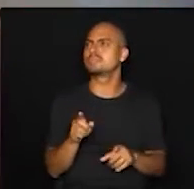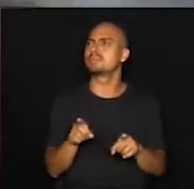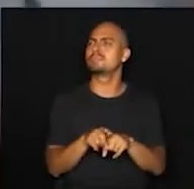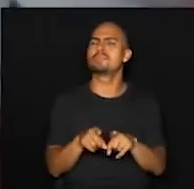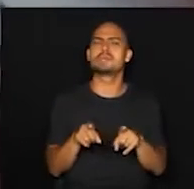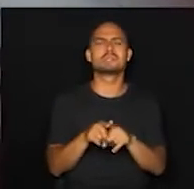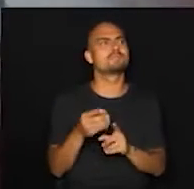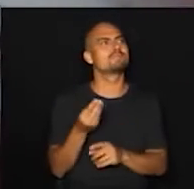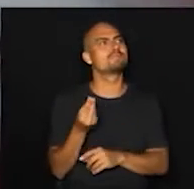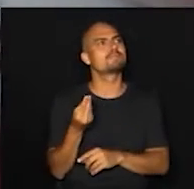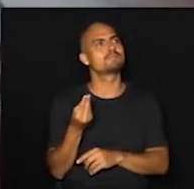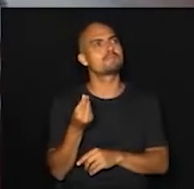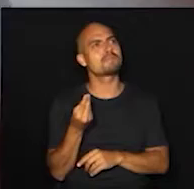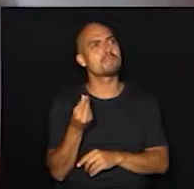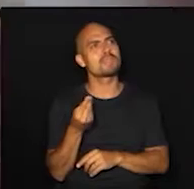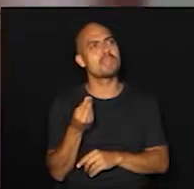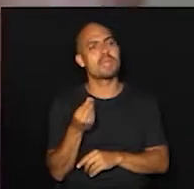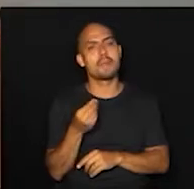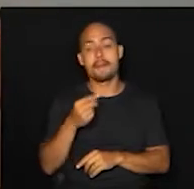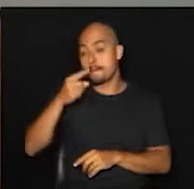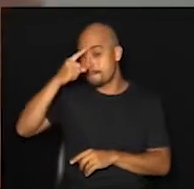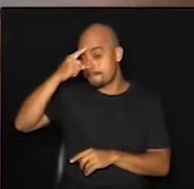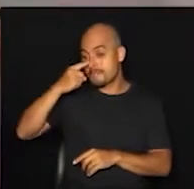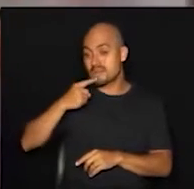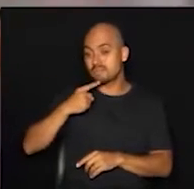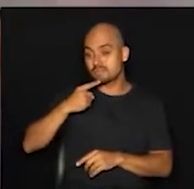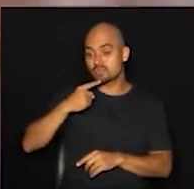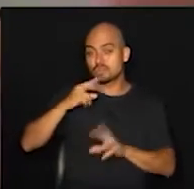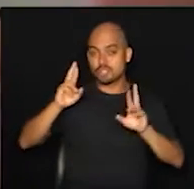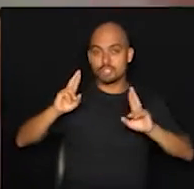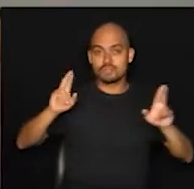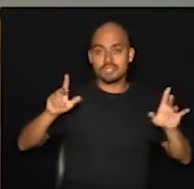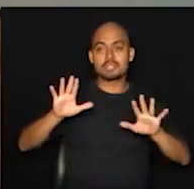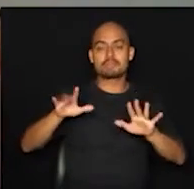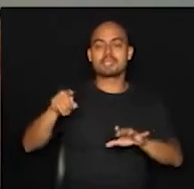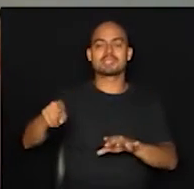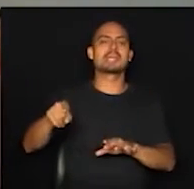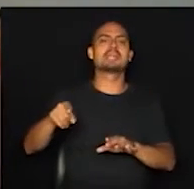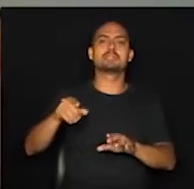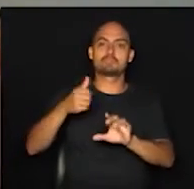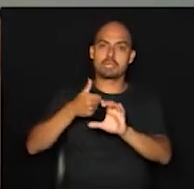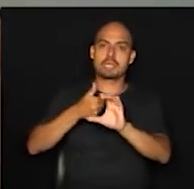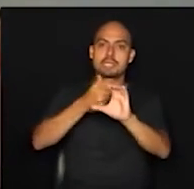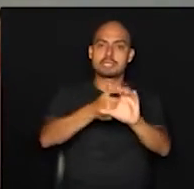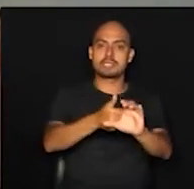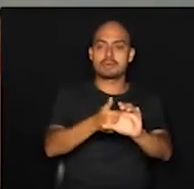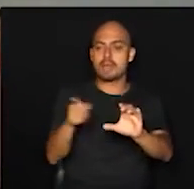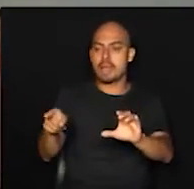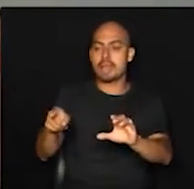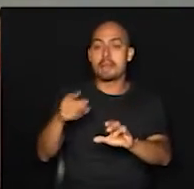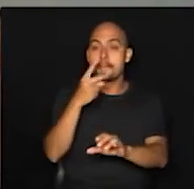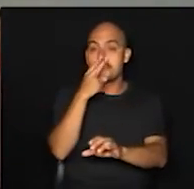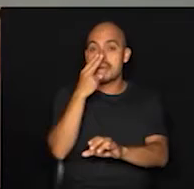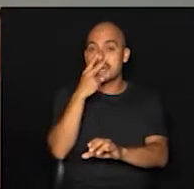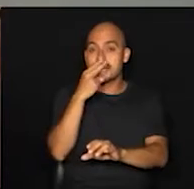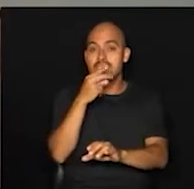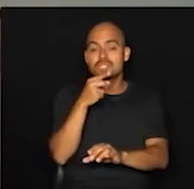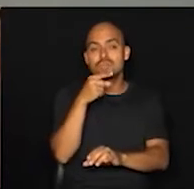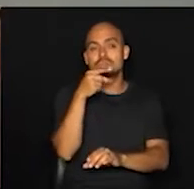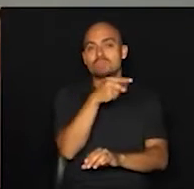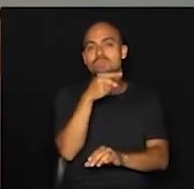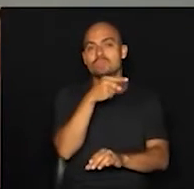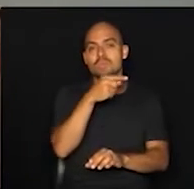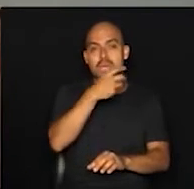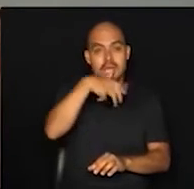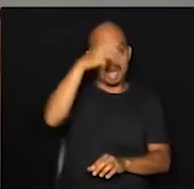até talvez diferenças de personalidade, mas que são ultra cristãs, elas parecem muito com a rainha Elizabeth, atual do Reino Unido.